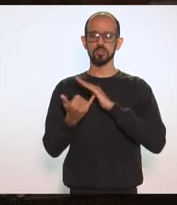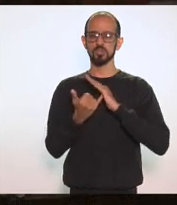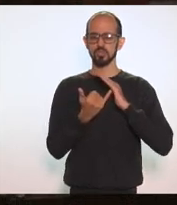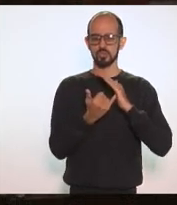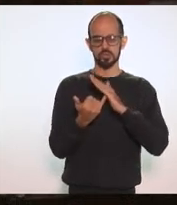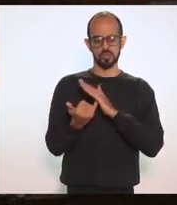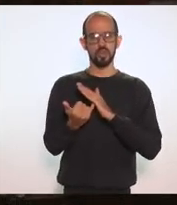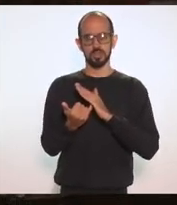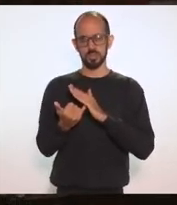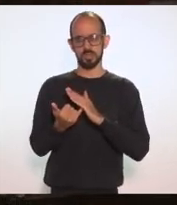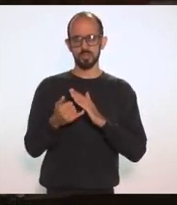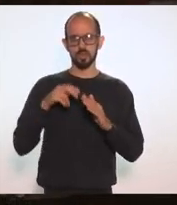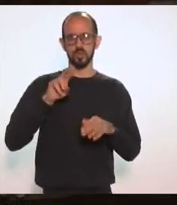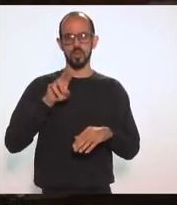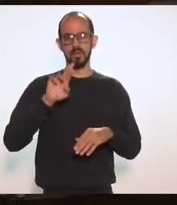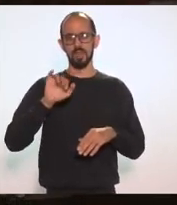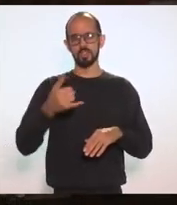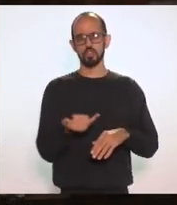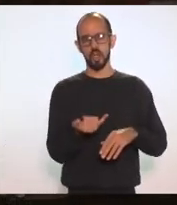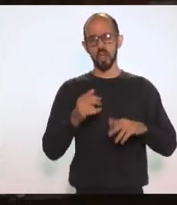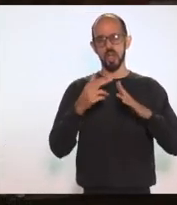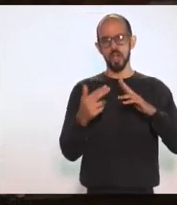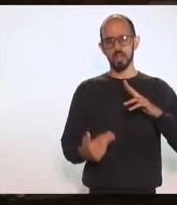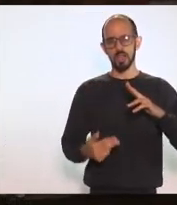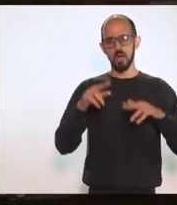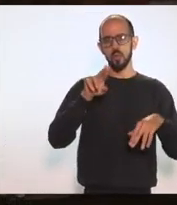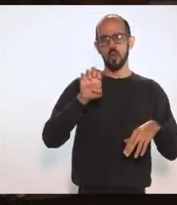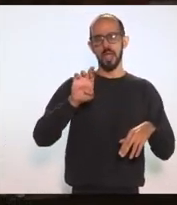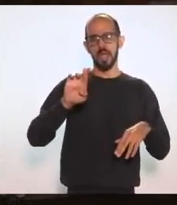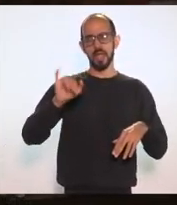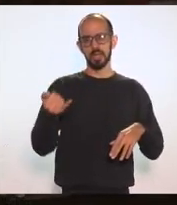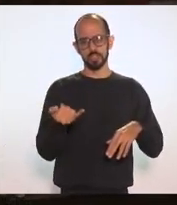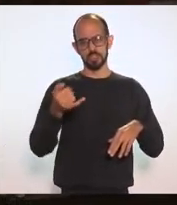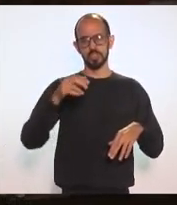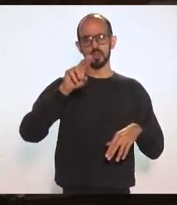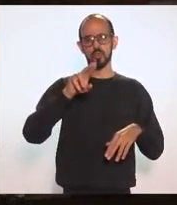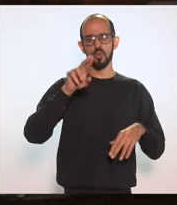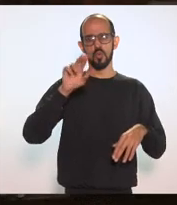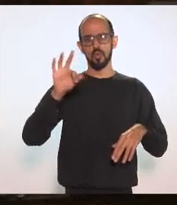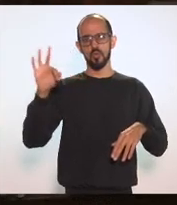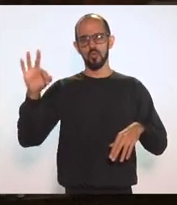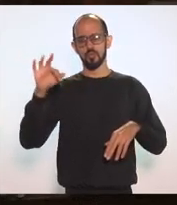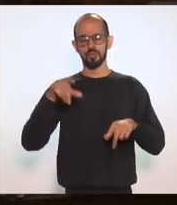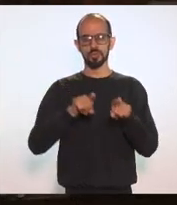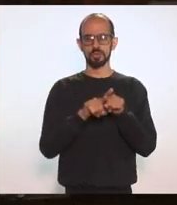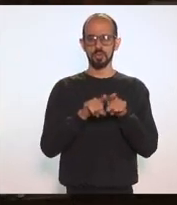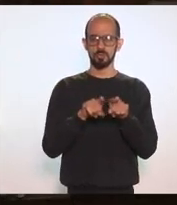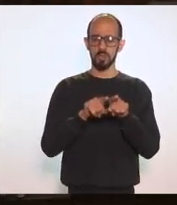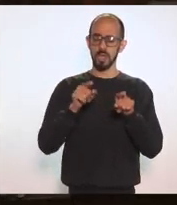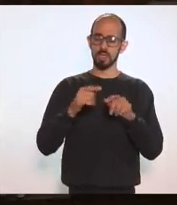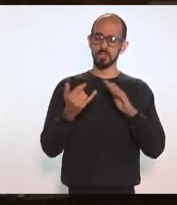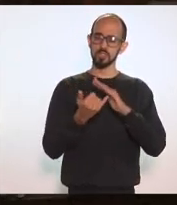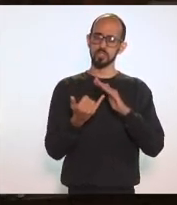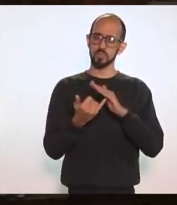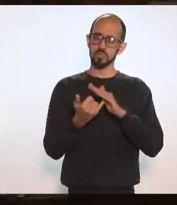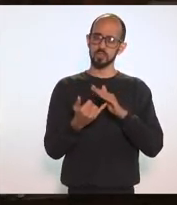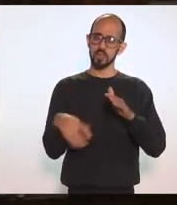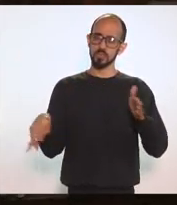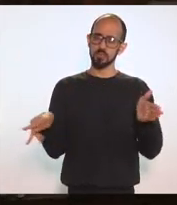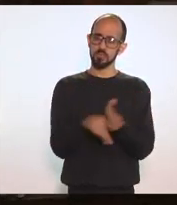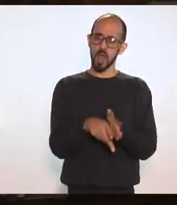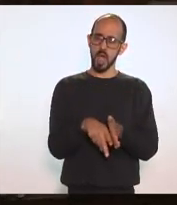científica, o UFRJ, o ERJ, UF, e também instituições dos